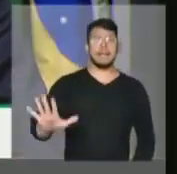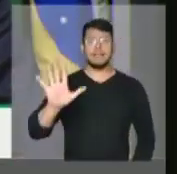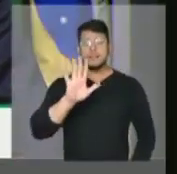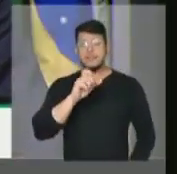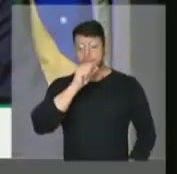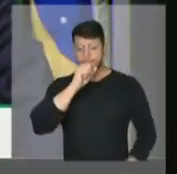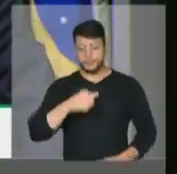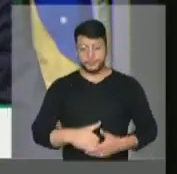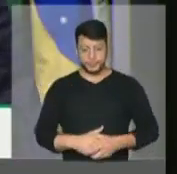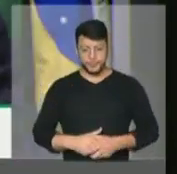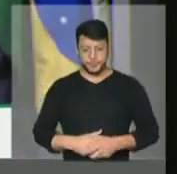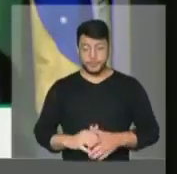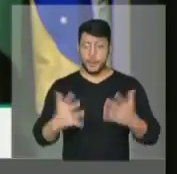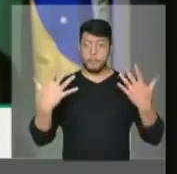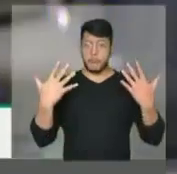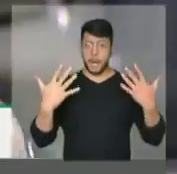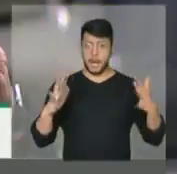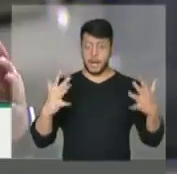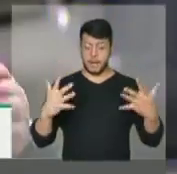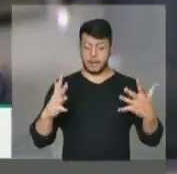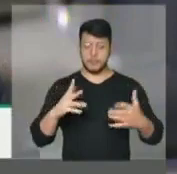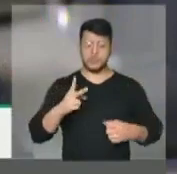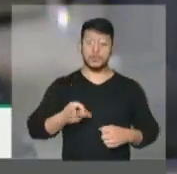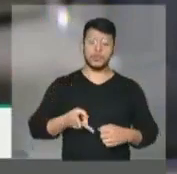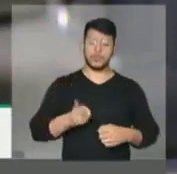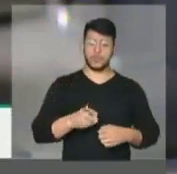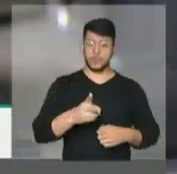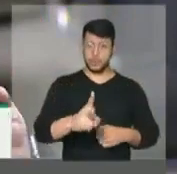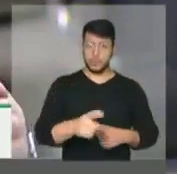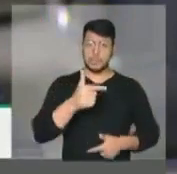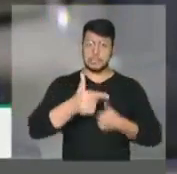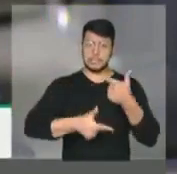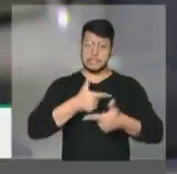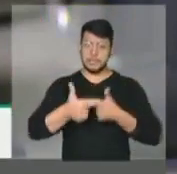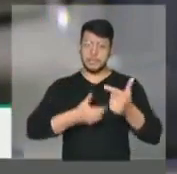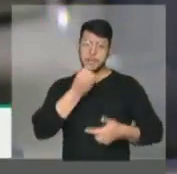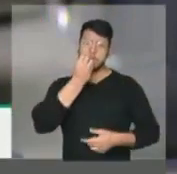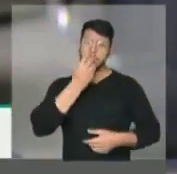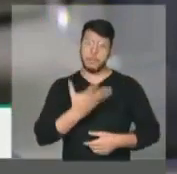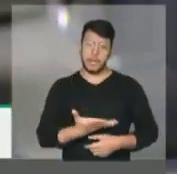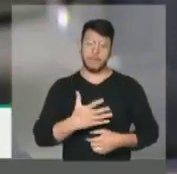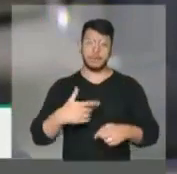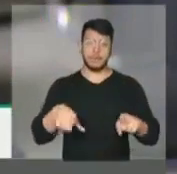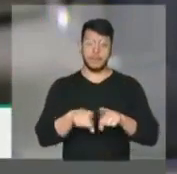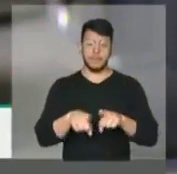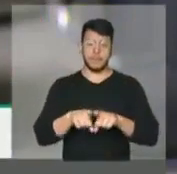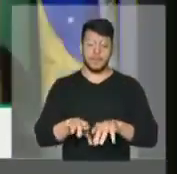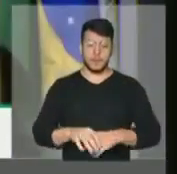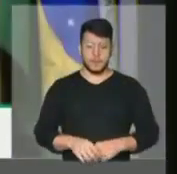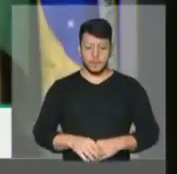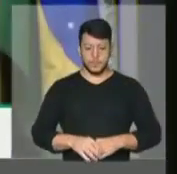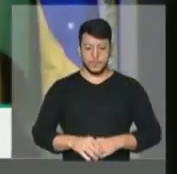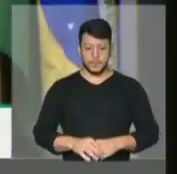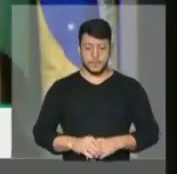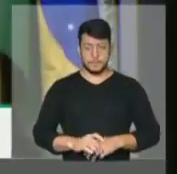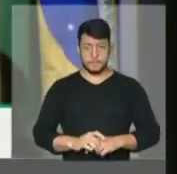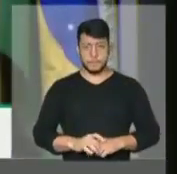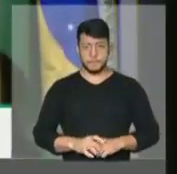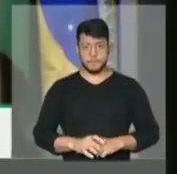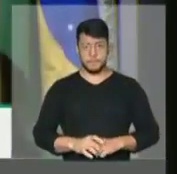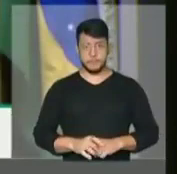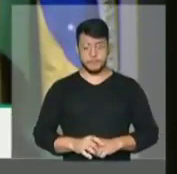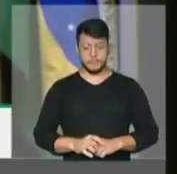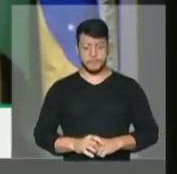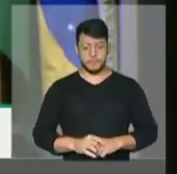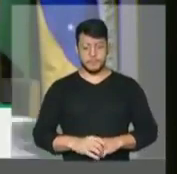aqui da Câmara dos Deputados. Parabéns, que continuemos em 2020 desenvolvendo um belo trabalho também. Muito obrigado, deputado